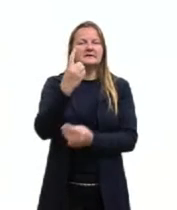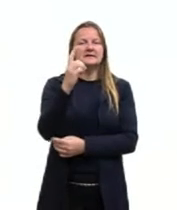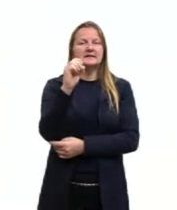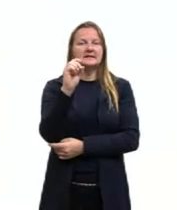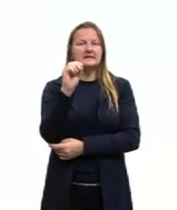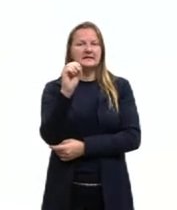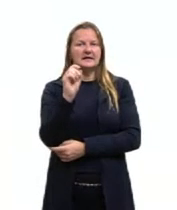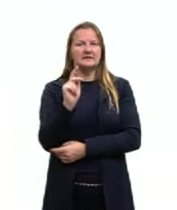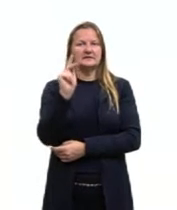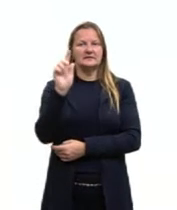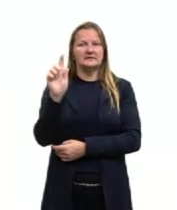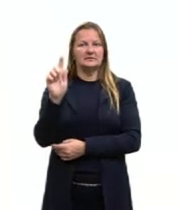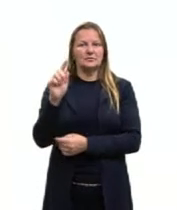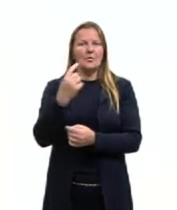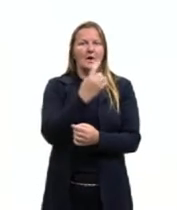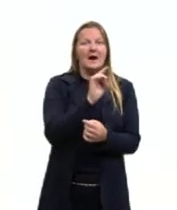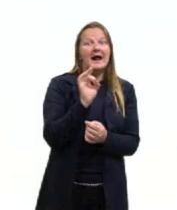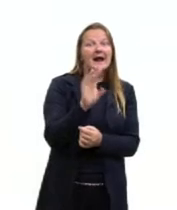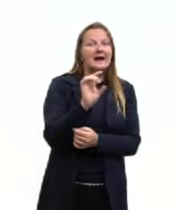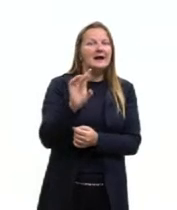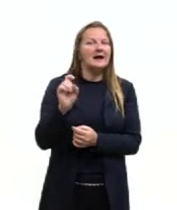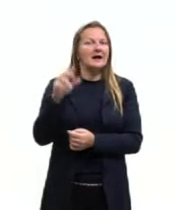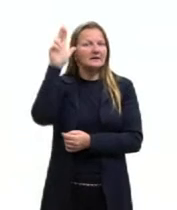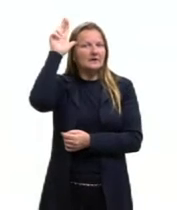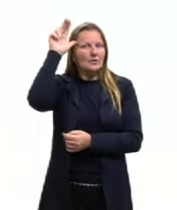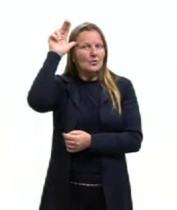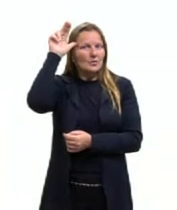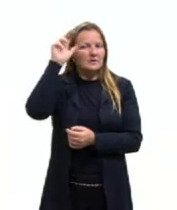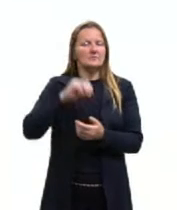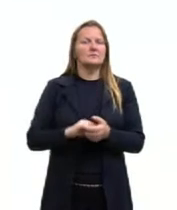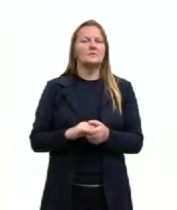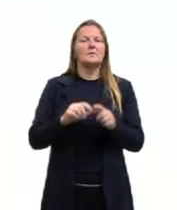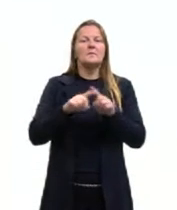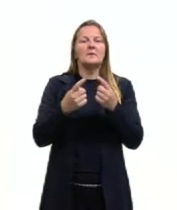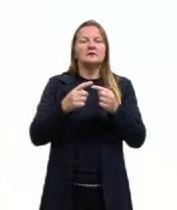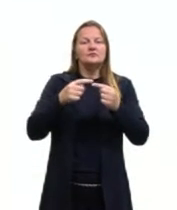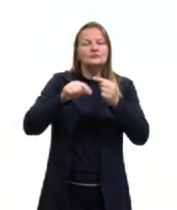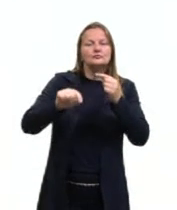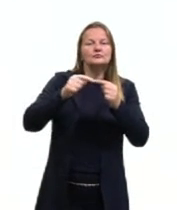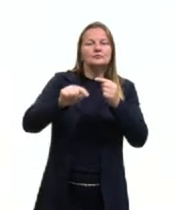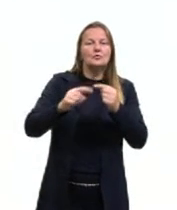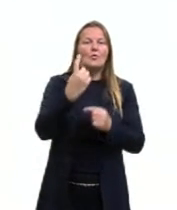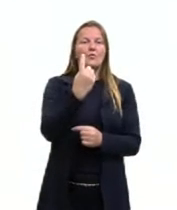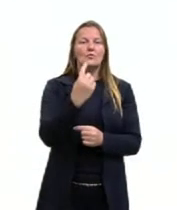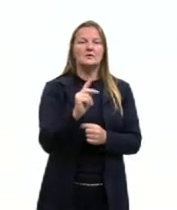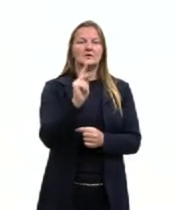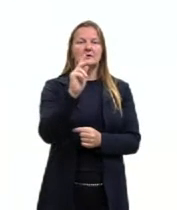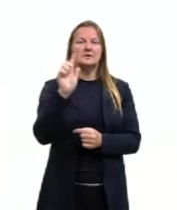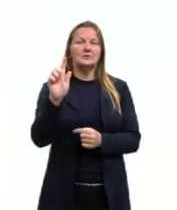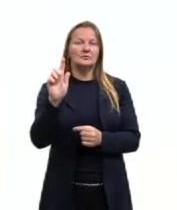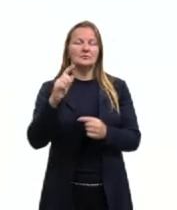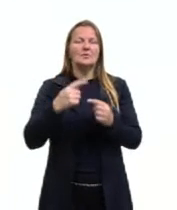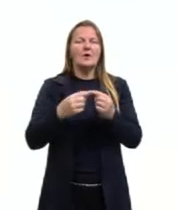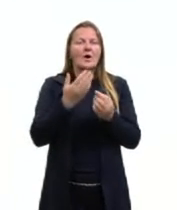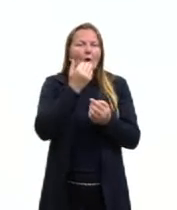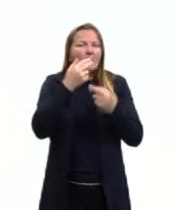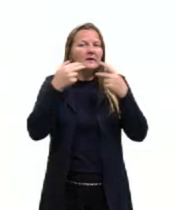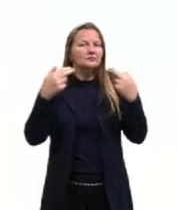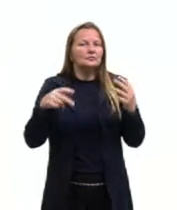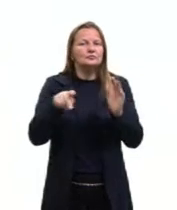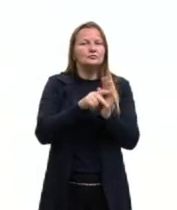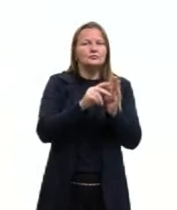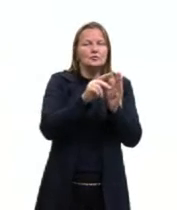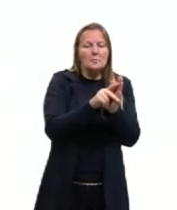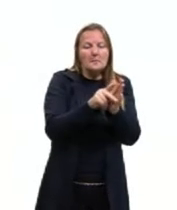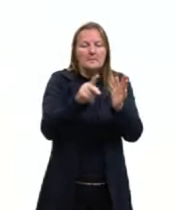Kg por coelho com um desvio padrão de um quilograma alimentando com essa razão durante